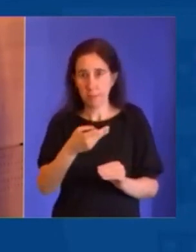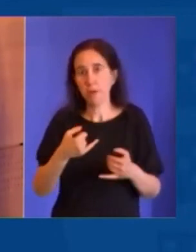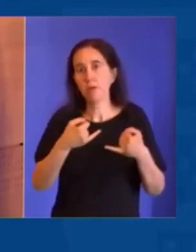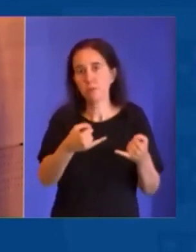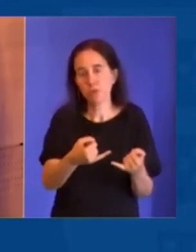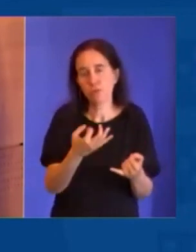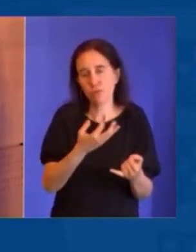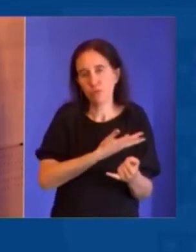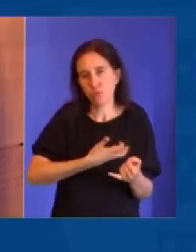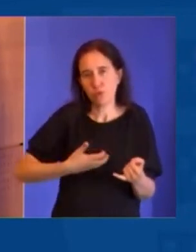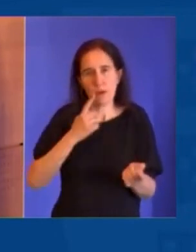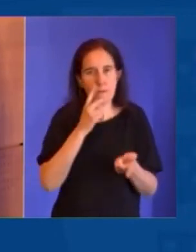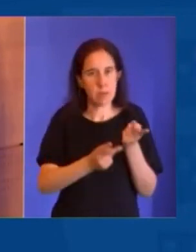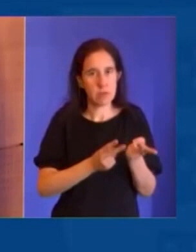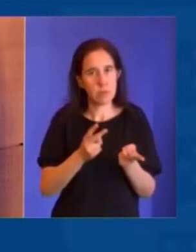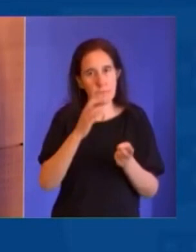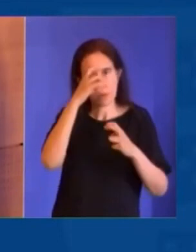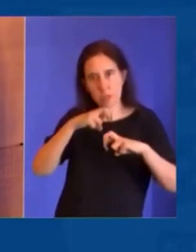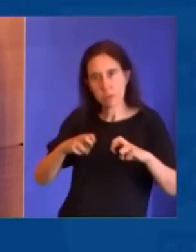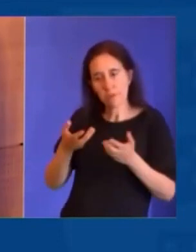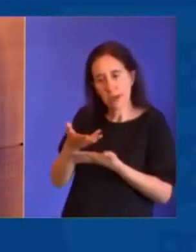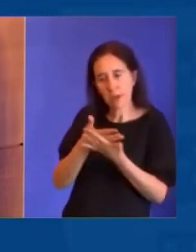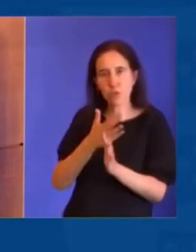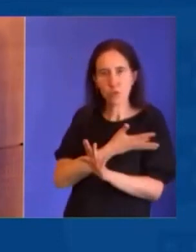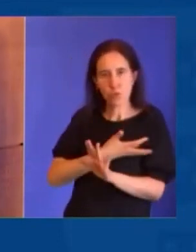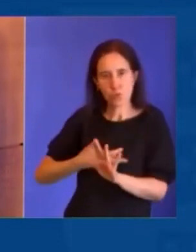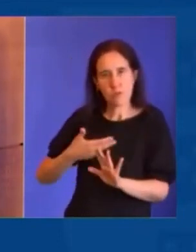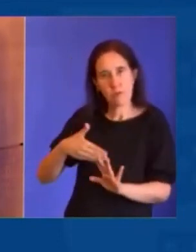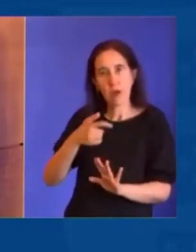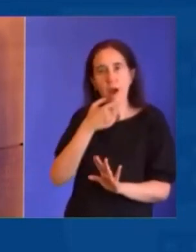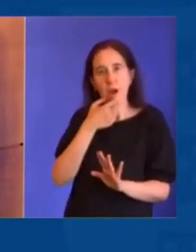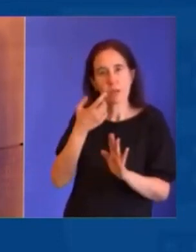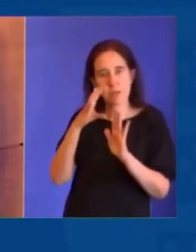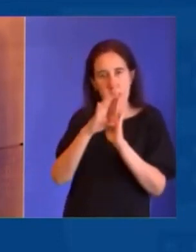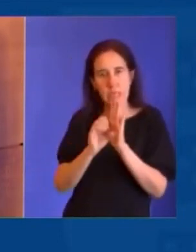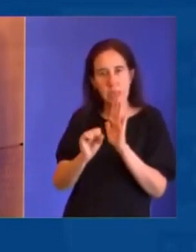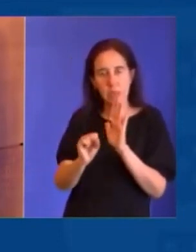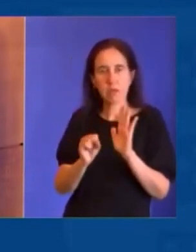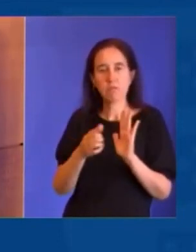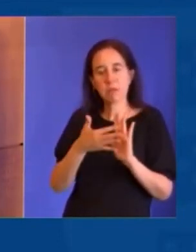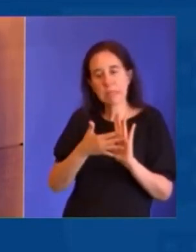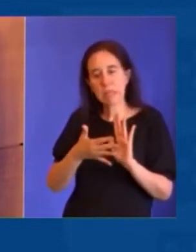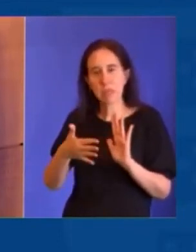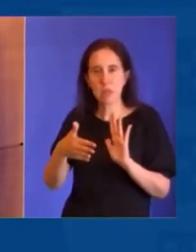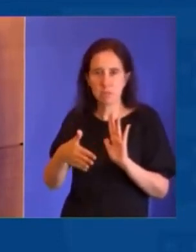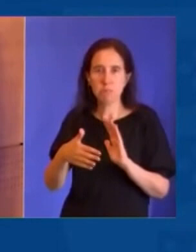da avaliação e do pronunciamento em Conselho de Ministros, a quando do decreto-lei será daqui